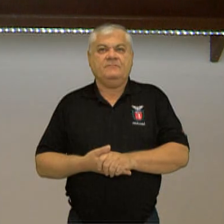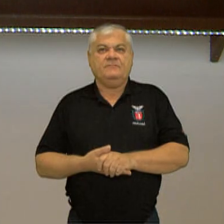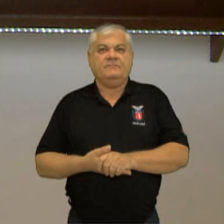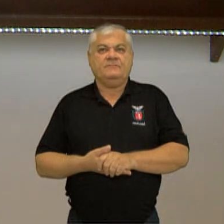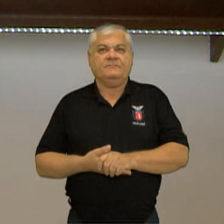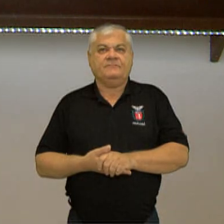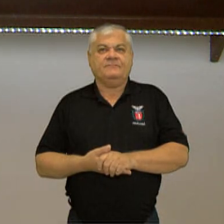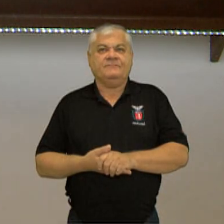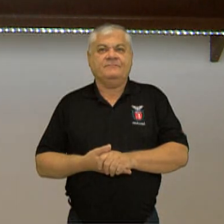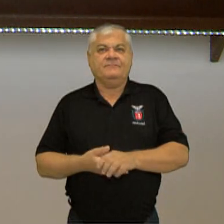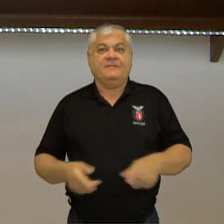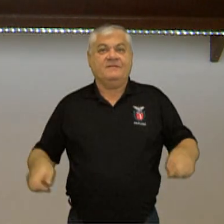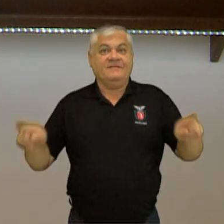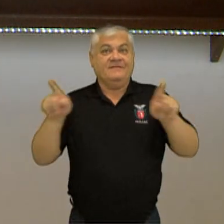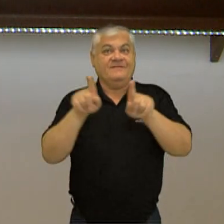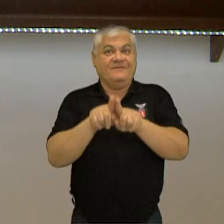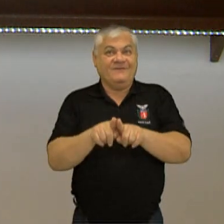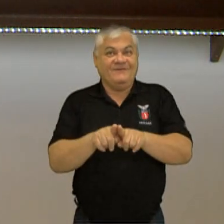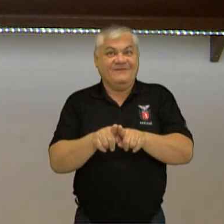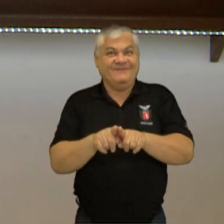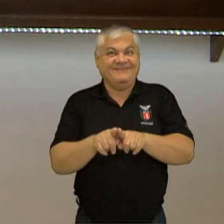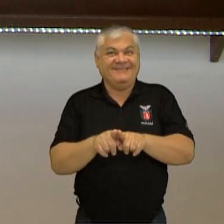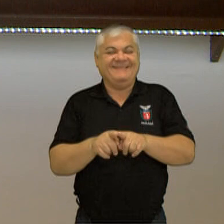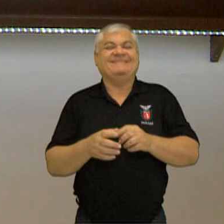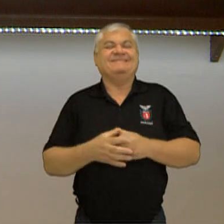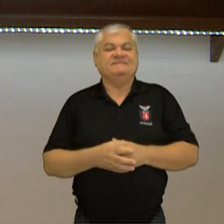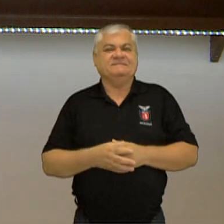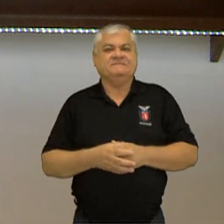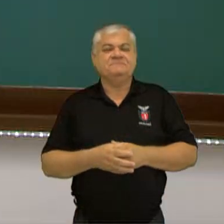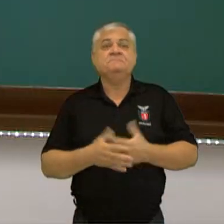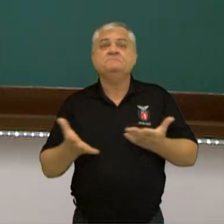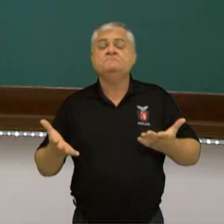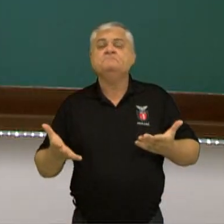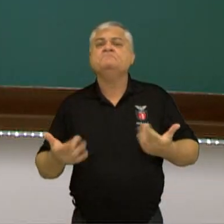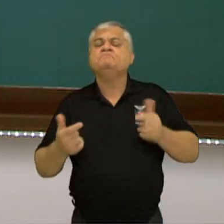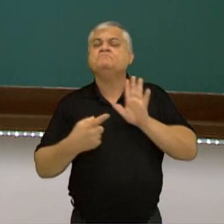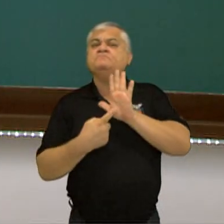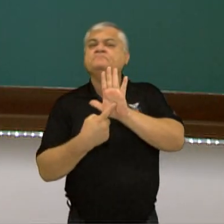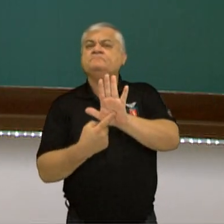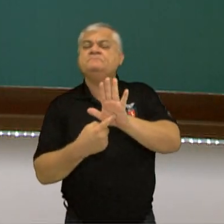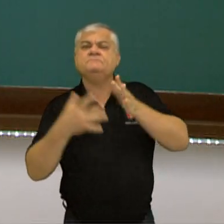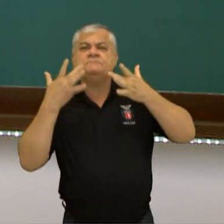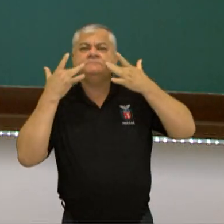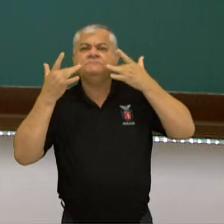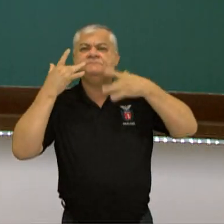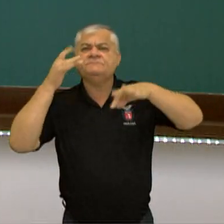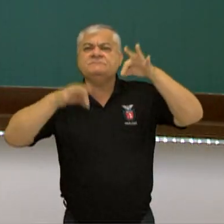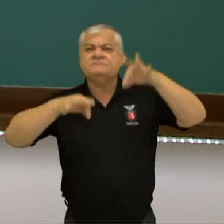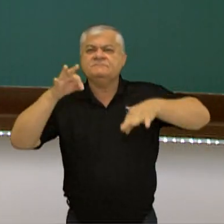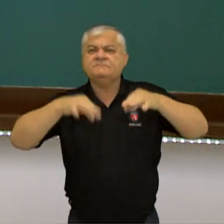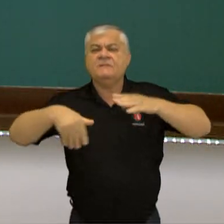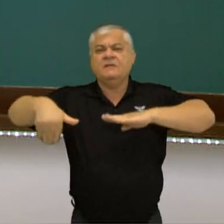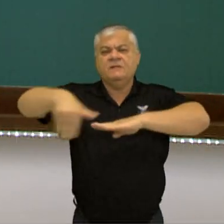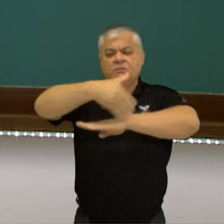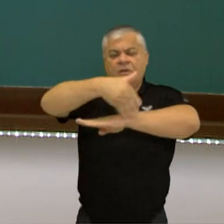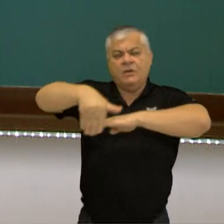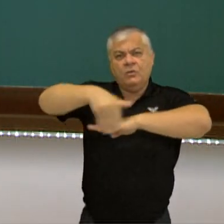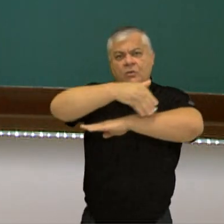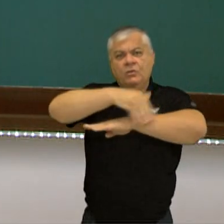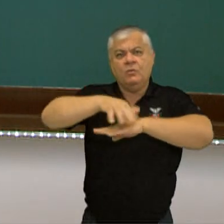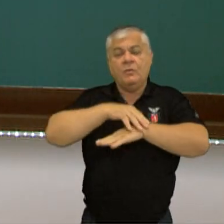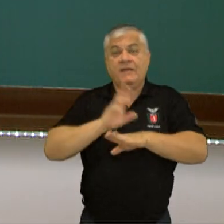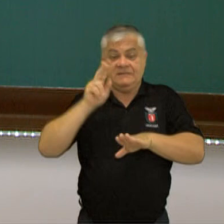De volta aqui, né, pessoal? Ah, olha que surpresa. Então, os espetáculos teatrais populares apresentando-os nas ruas a partir de um